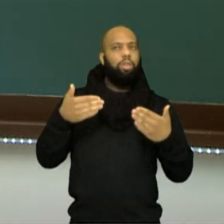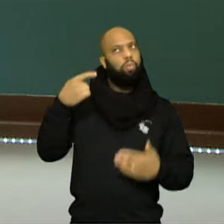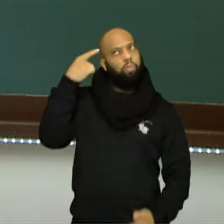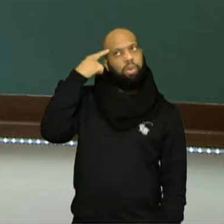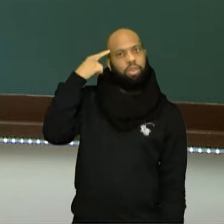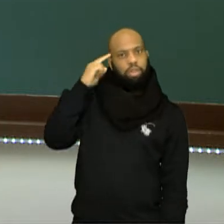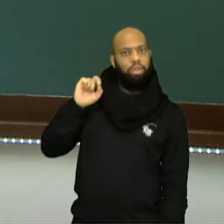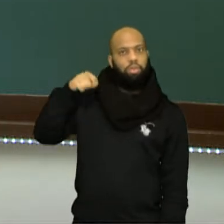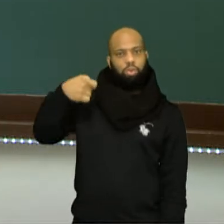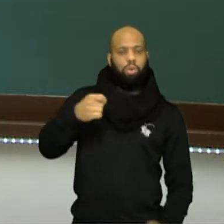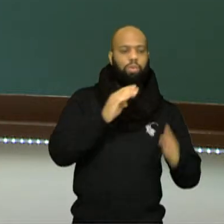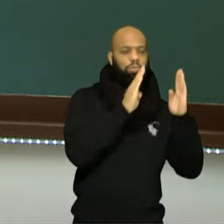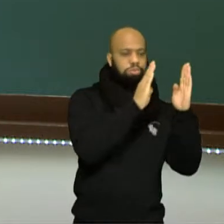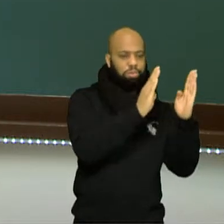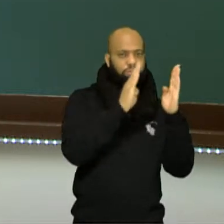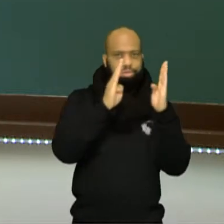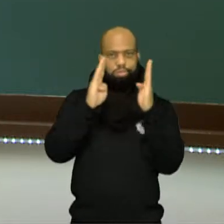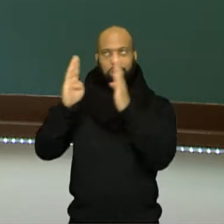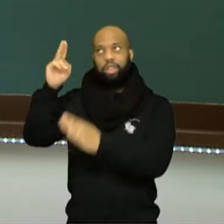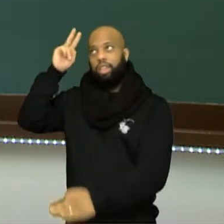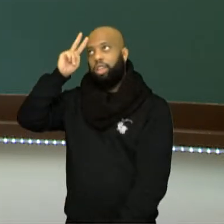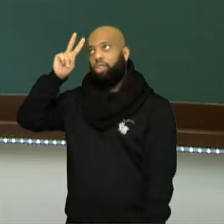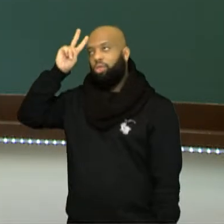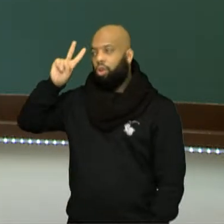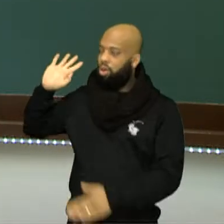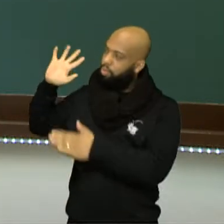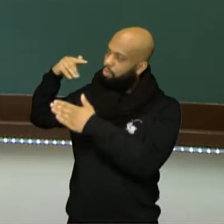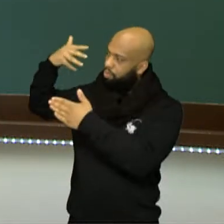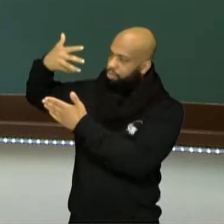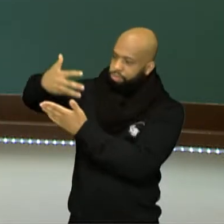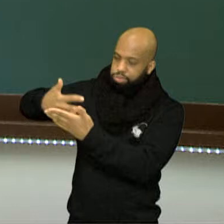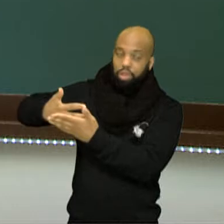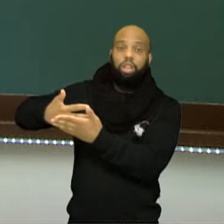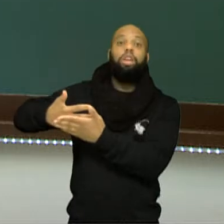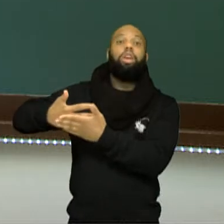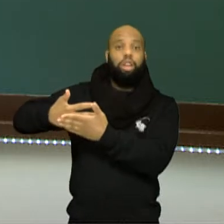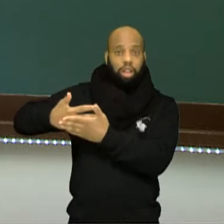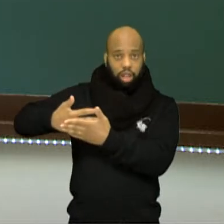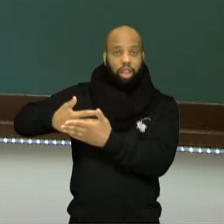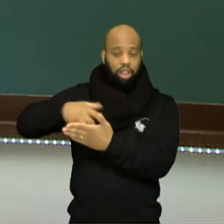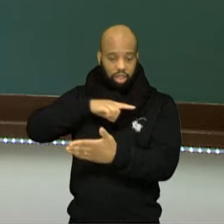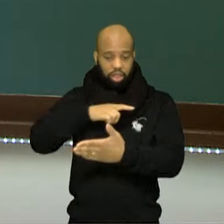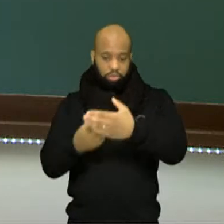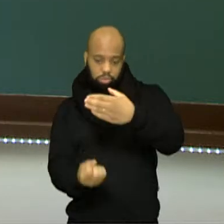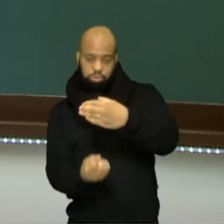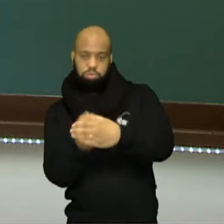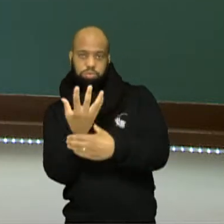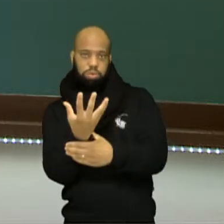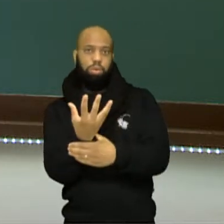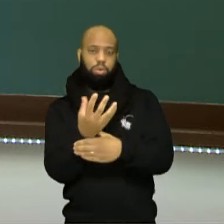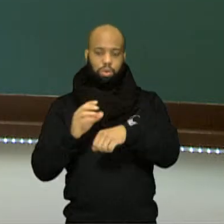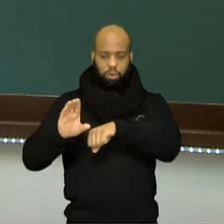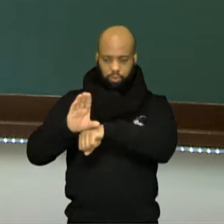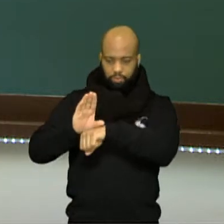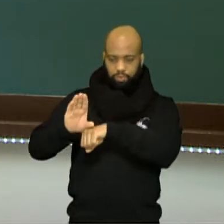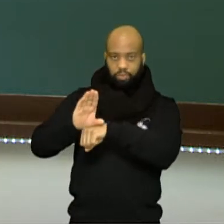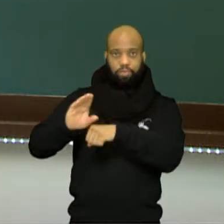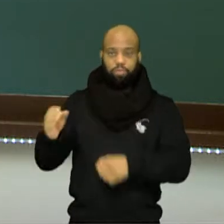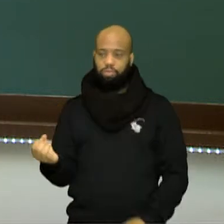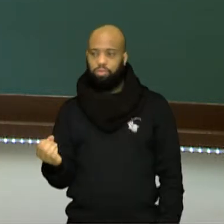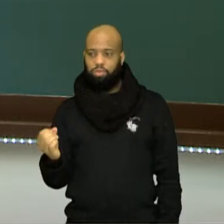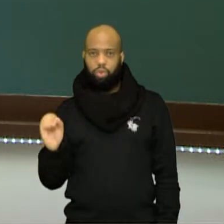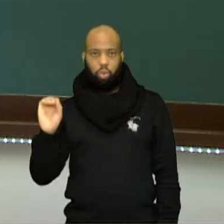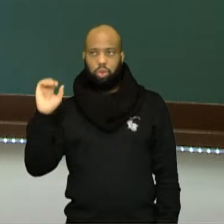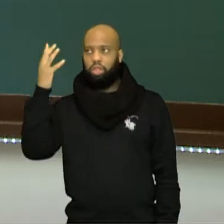pensando aí na cronologia histórica, no contexto histórico, essa formulação da Constituição